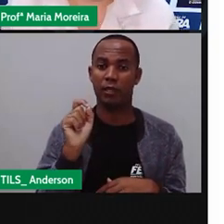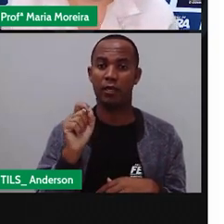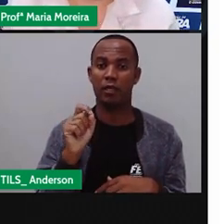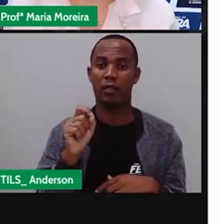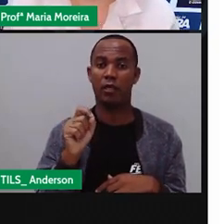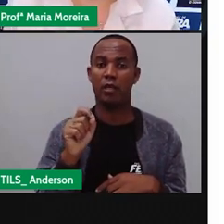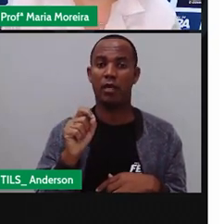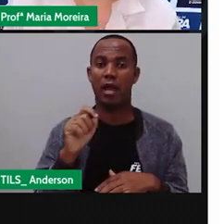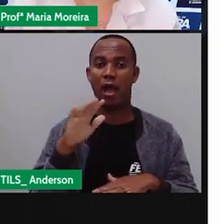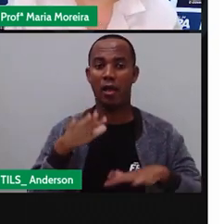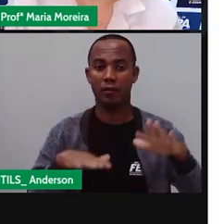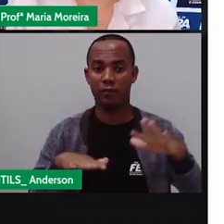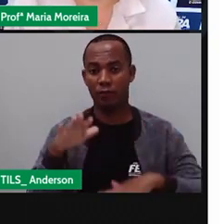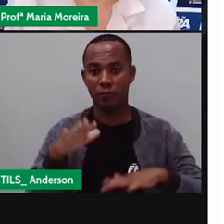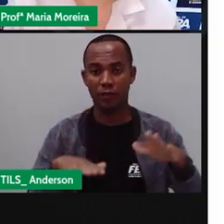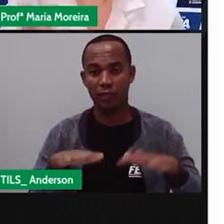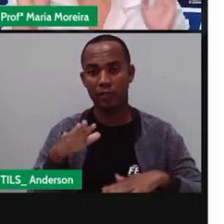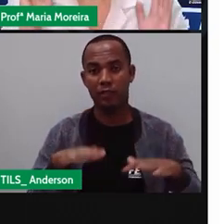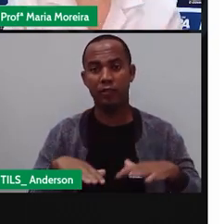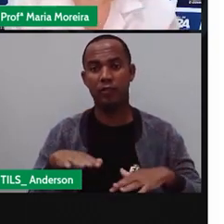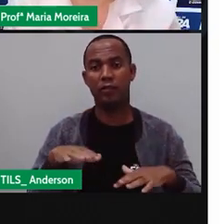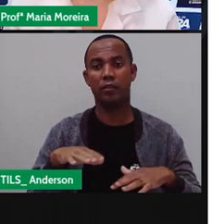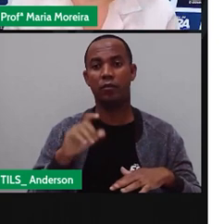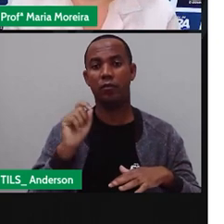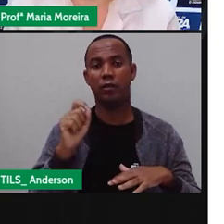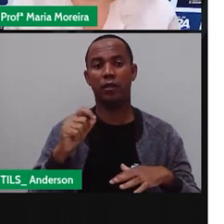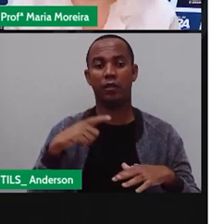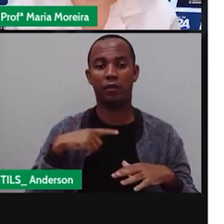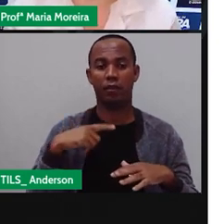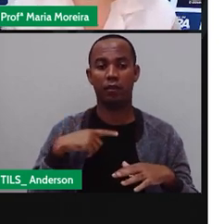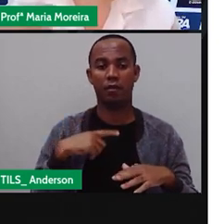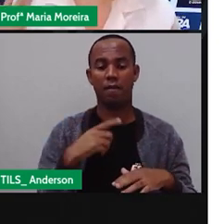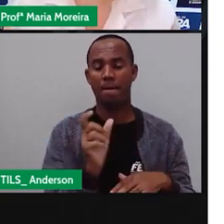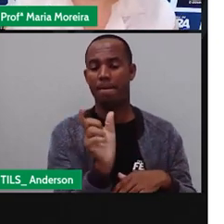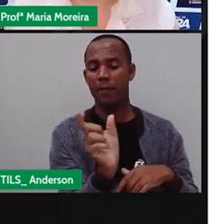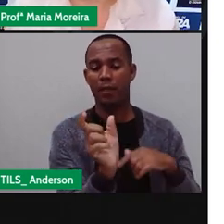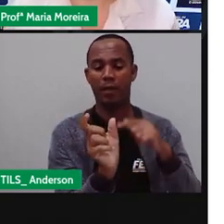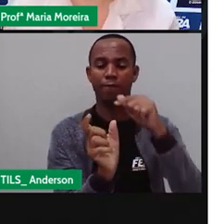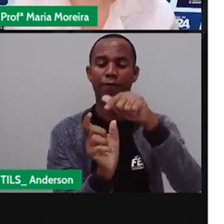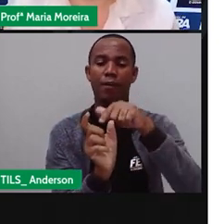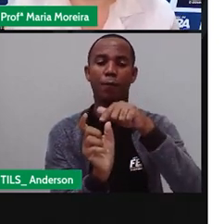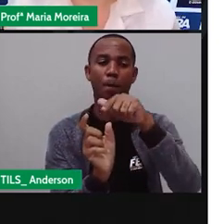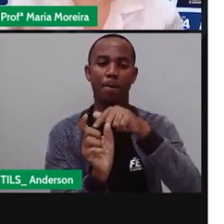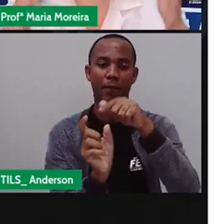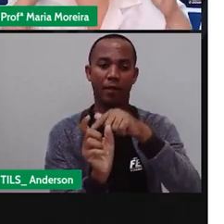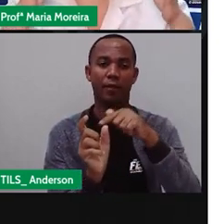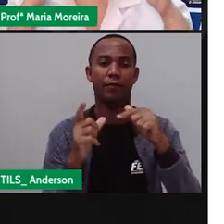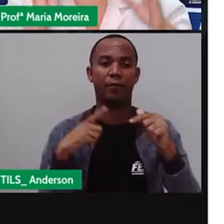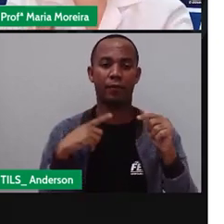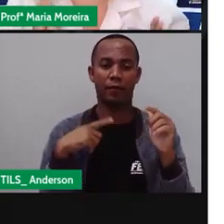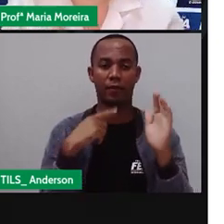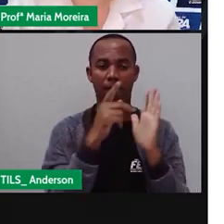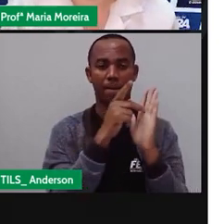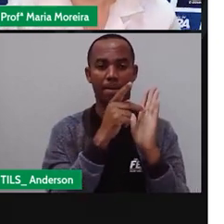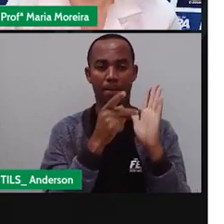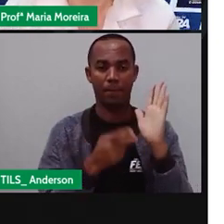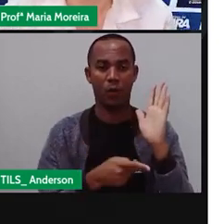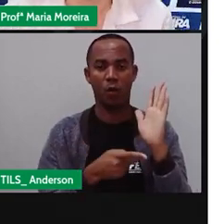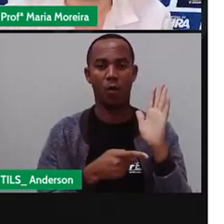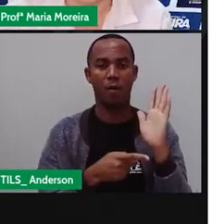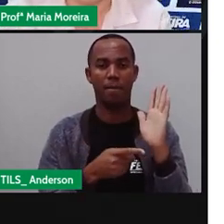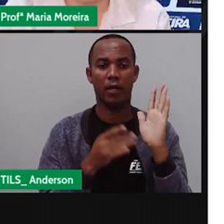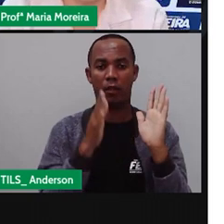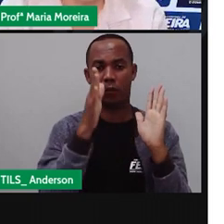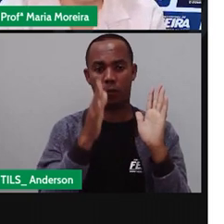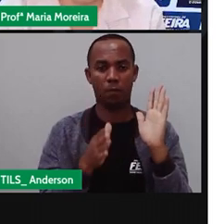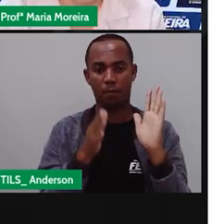algumas ocasiões elas se manifestam também aonde? No meio delas. Então, pode acontecer que em alguns poemas essas rimas aconteçam aonde?